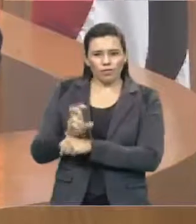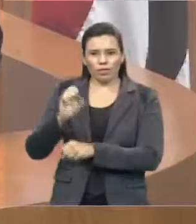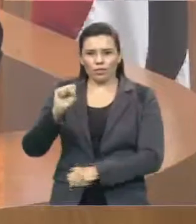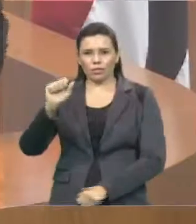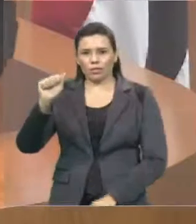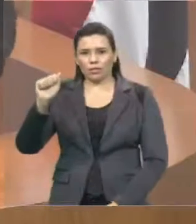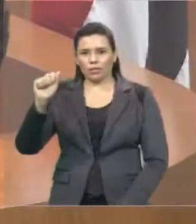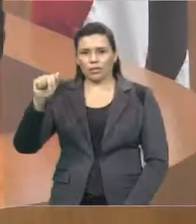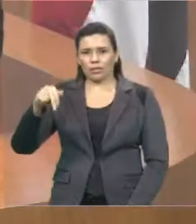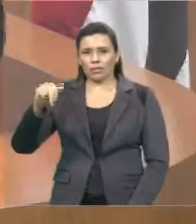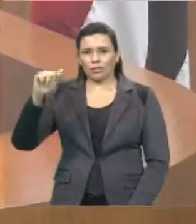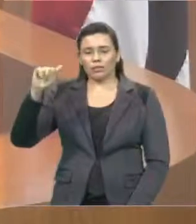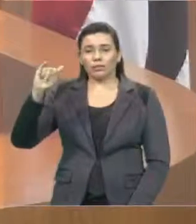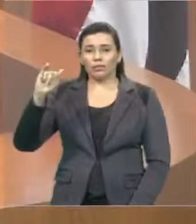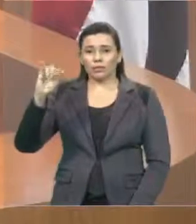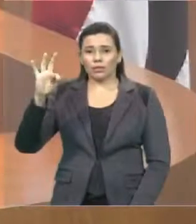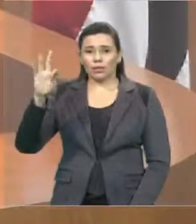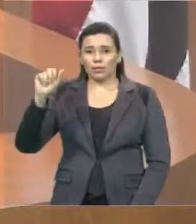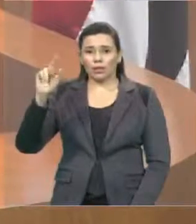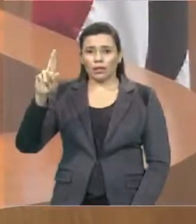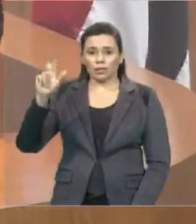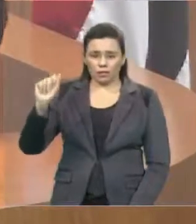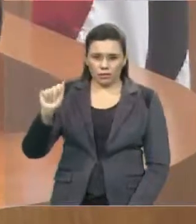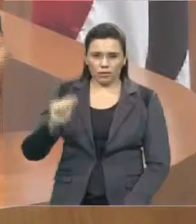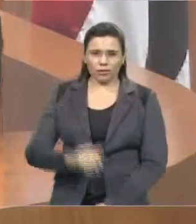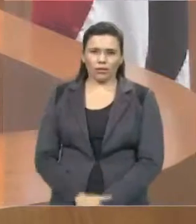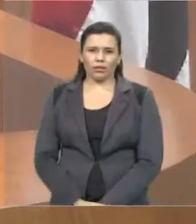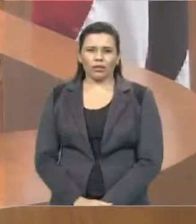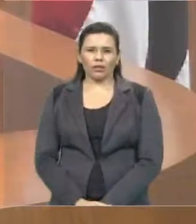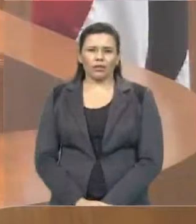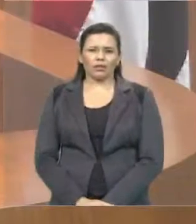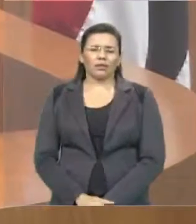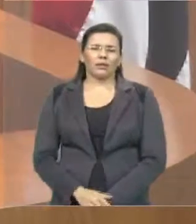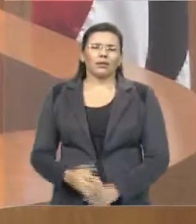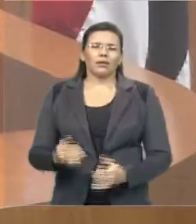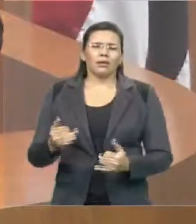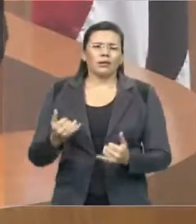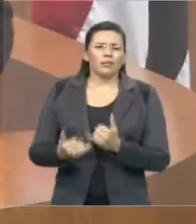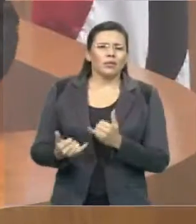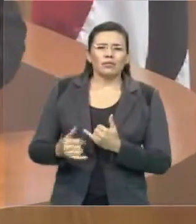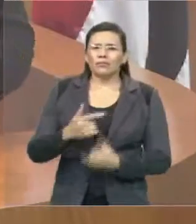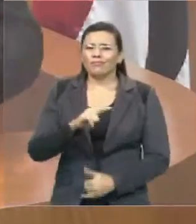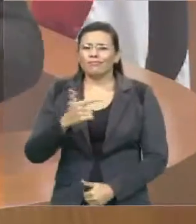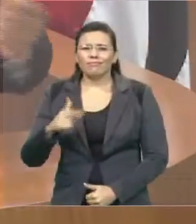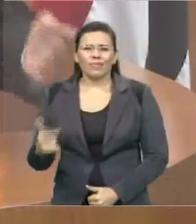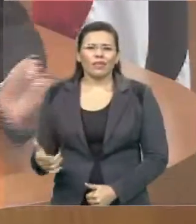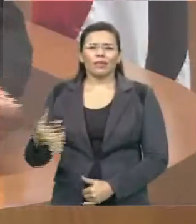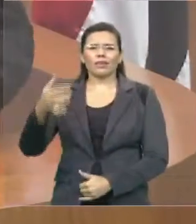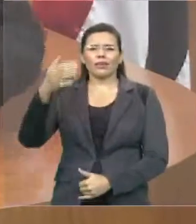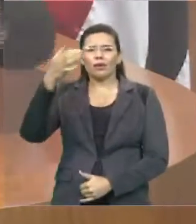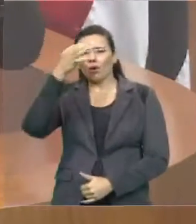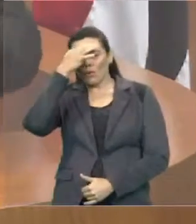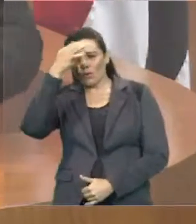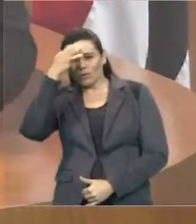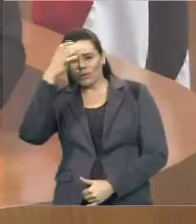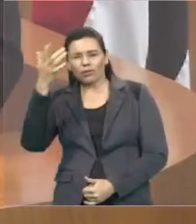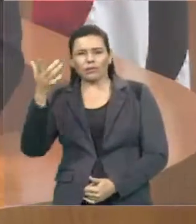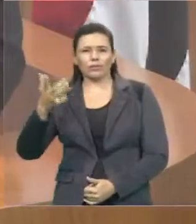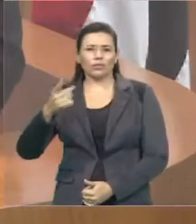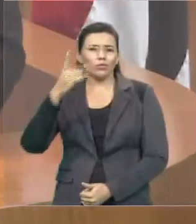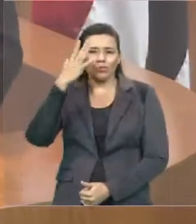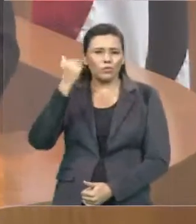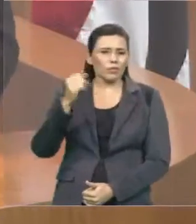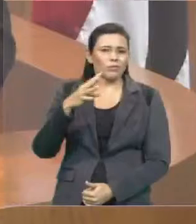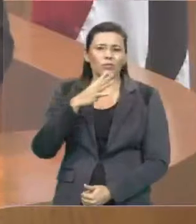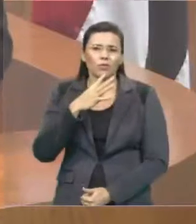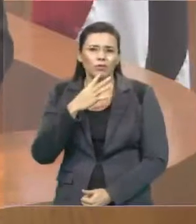cirurgias em meio às moscas. Eles estão operando o paciente e as moscas estão dentro